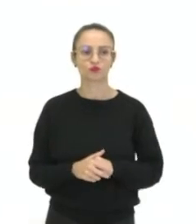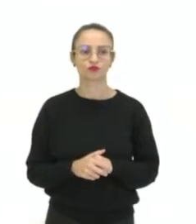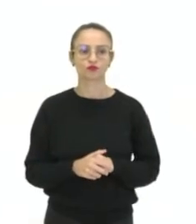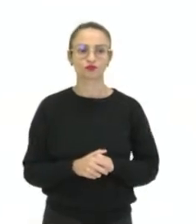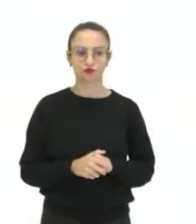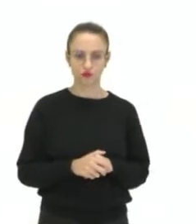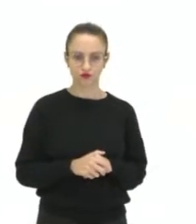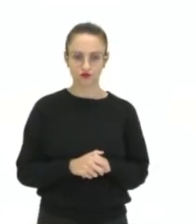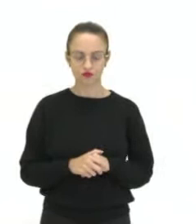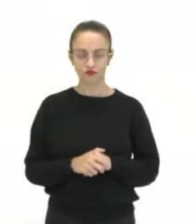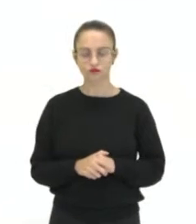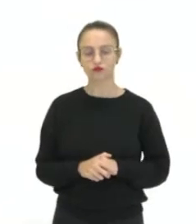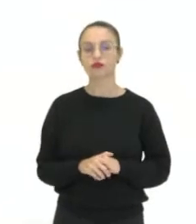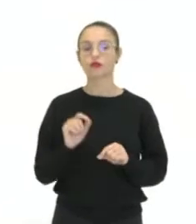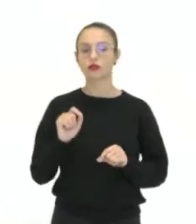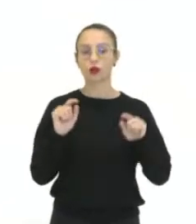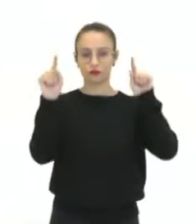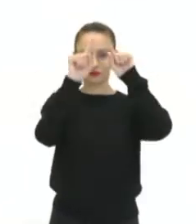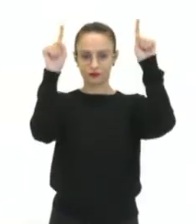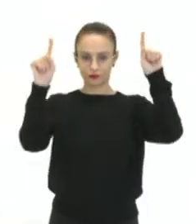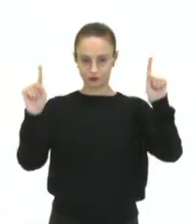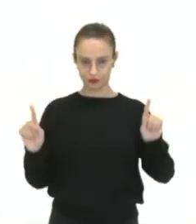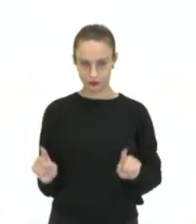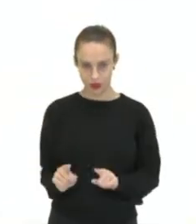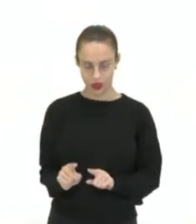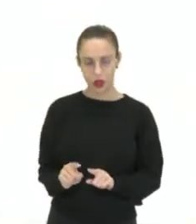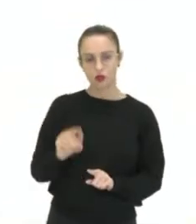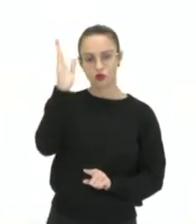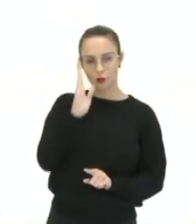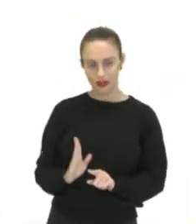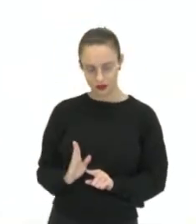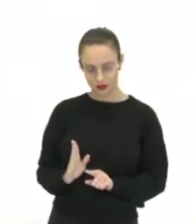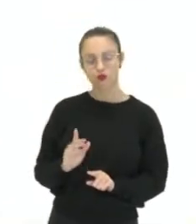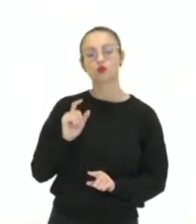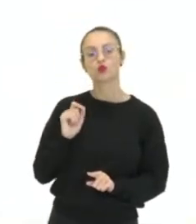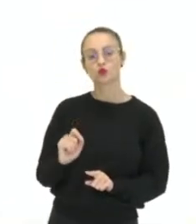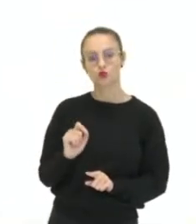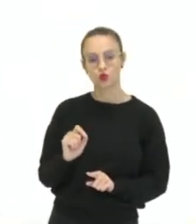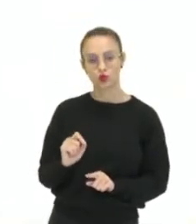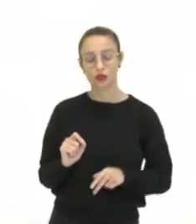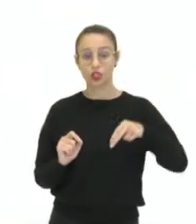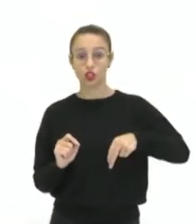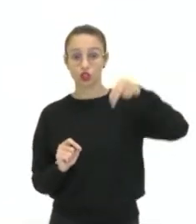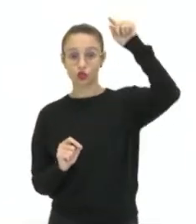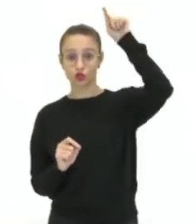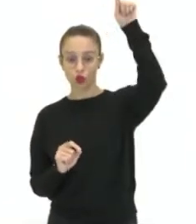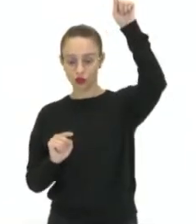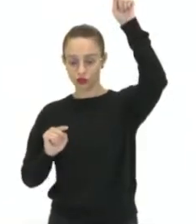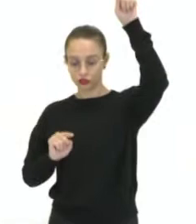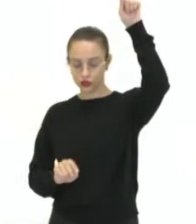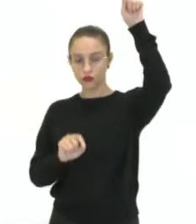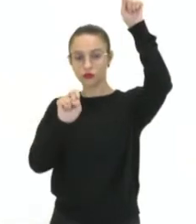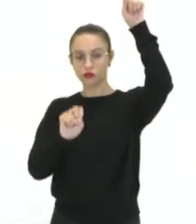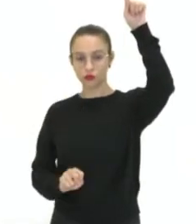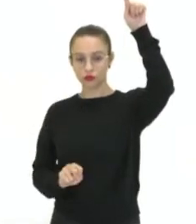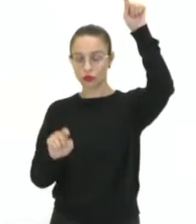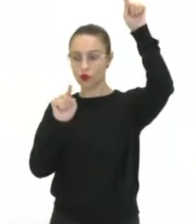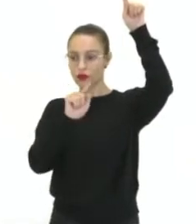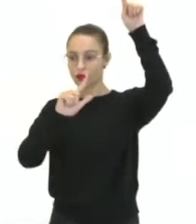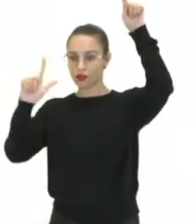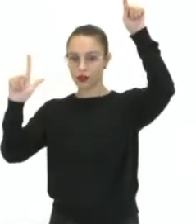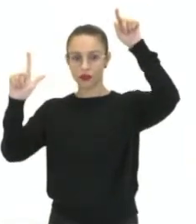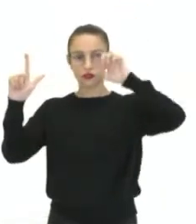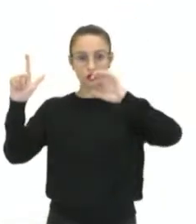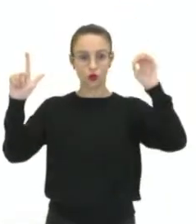pontos extremos do Brasil. Então, nós temos 4 pontos extremos no Brasil. O extremo norte, o extremo sul, extremo leste